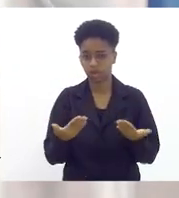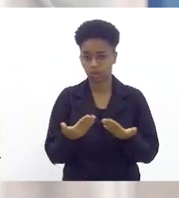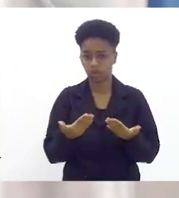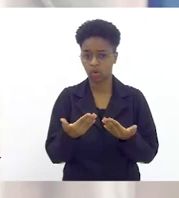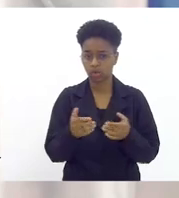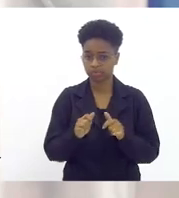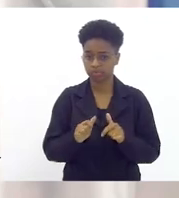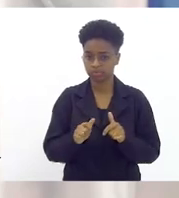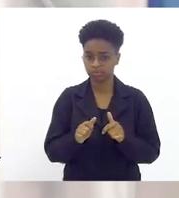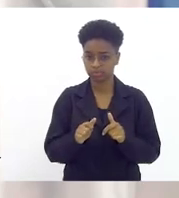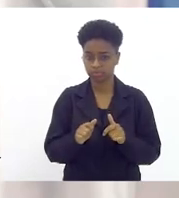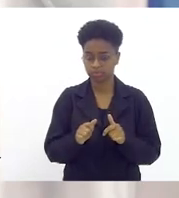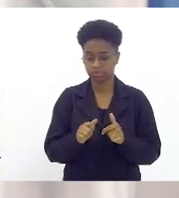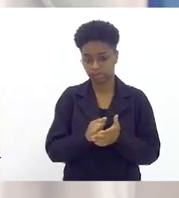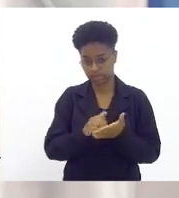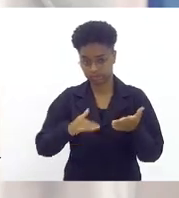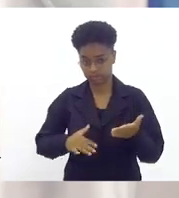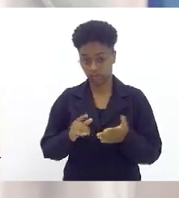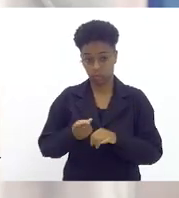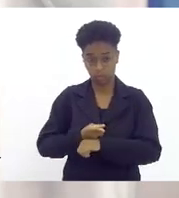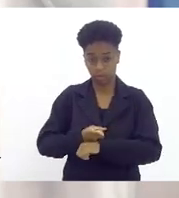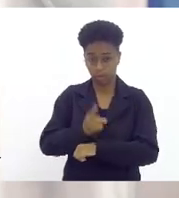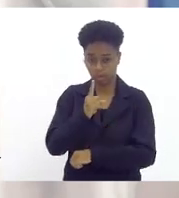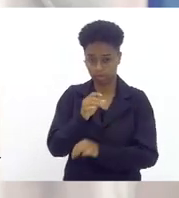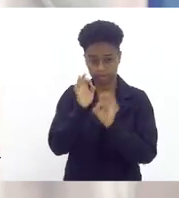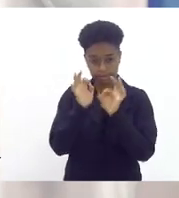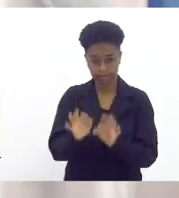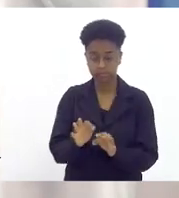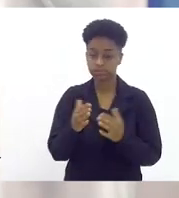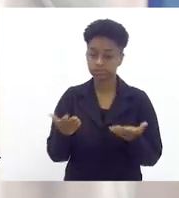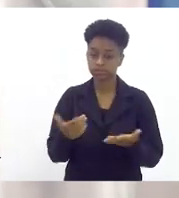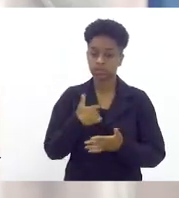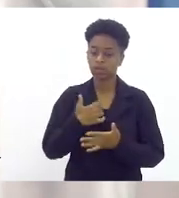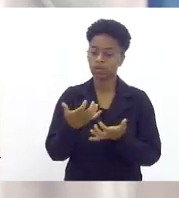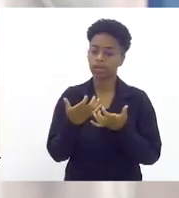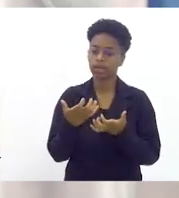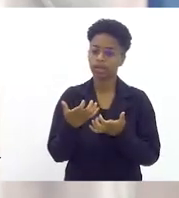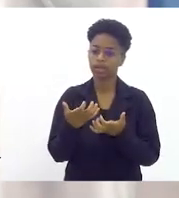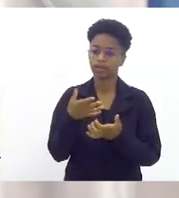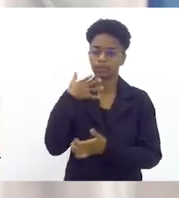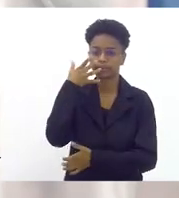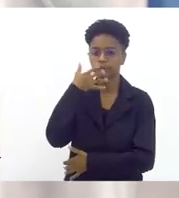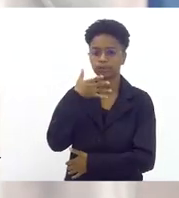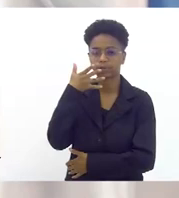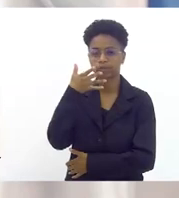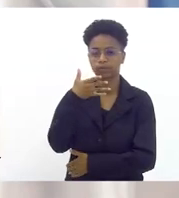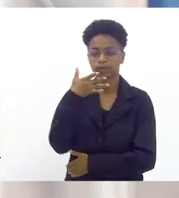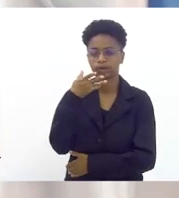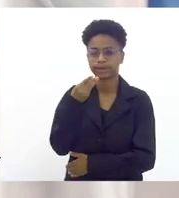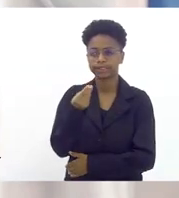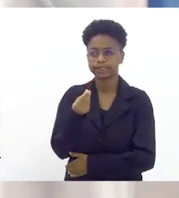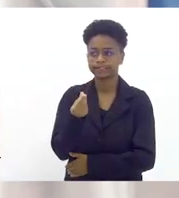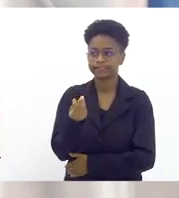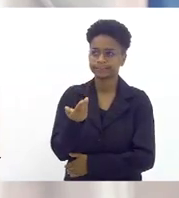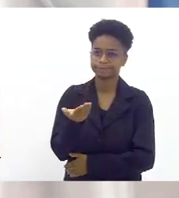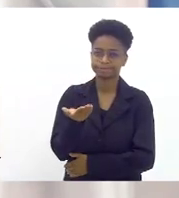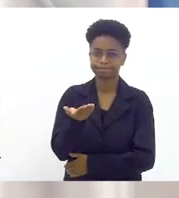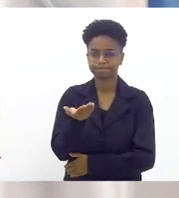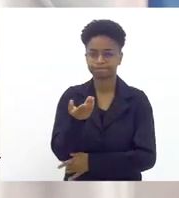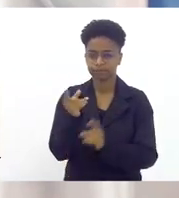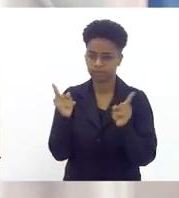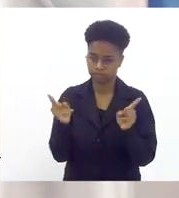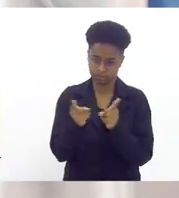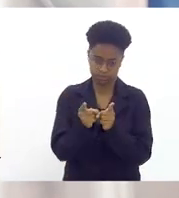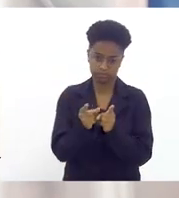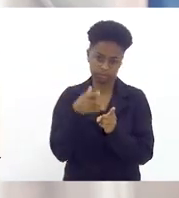neste auditório uma hora em ponto. Então, eu gostaria de franquear a palavra, por um período